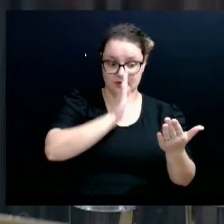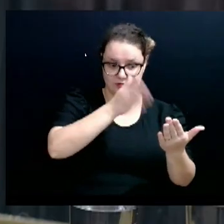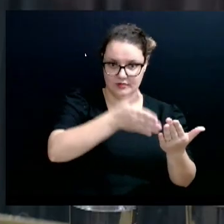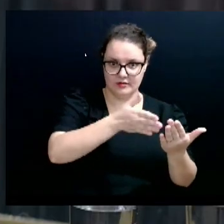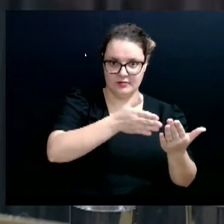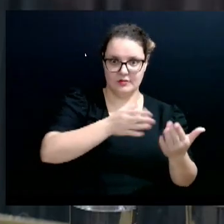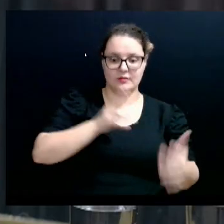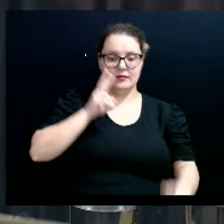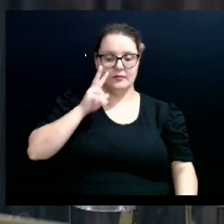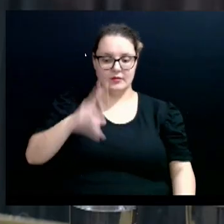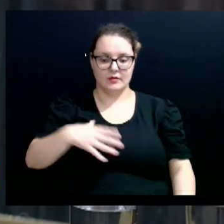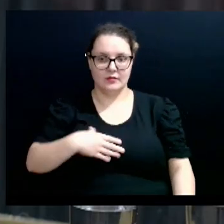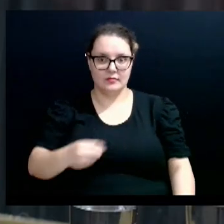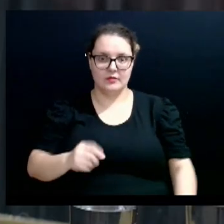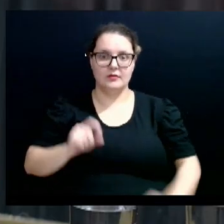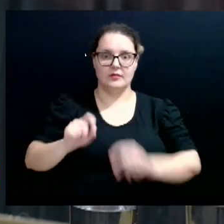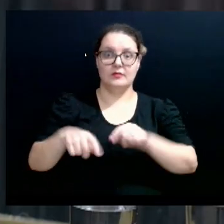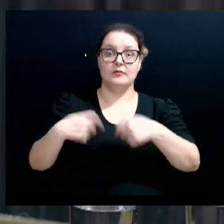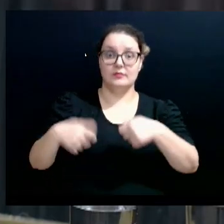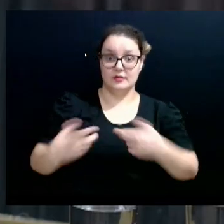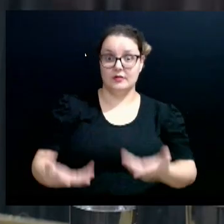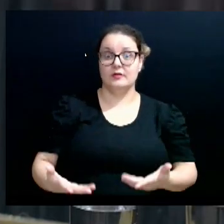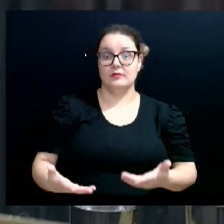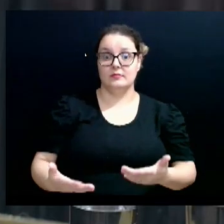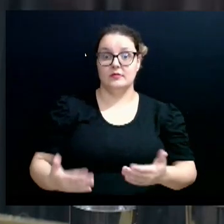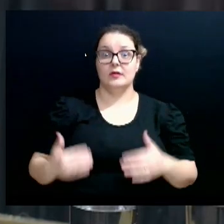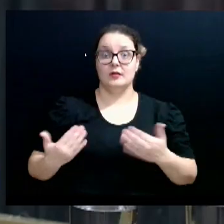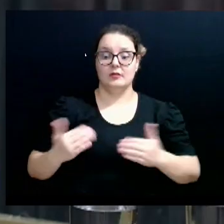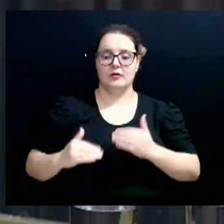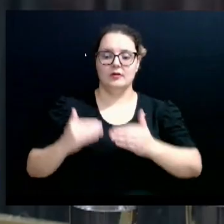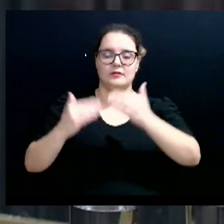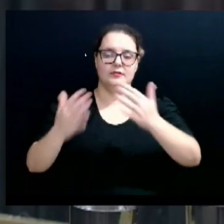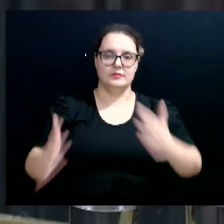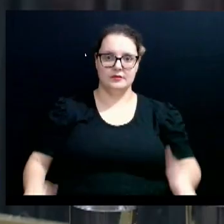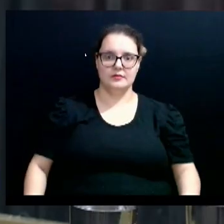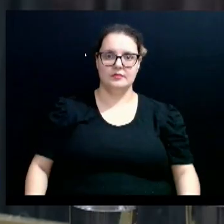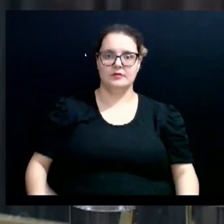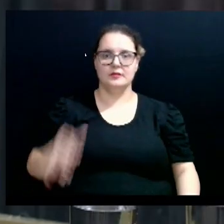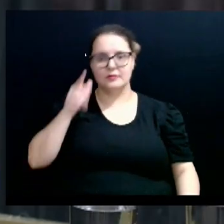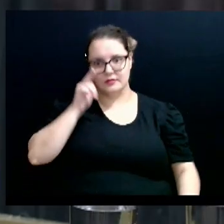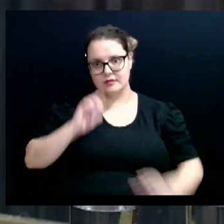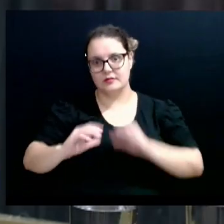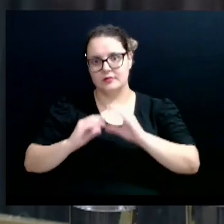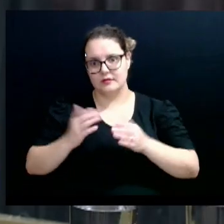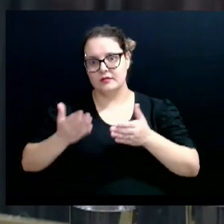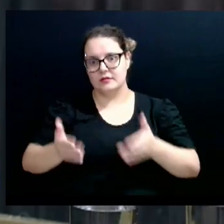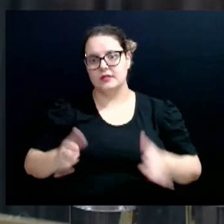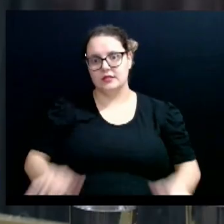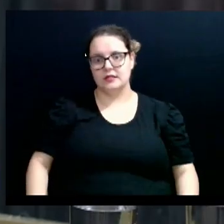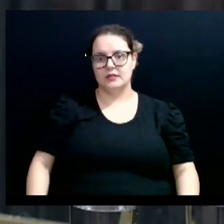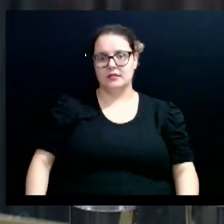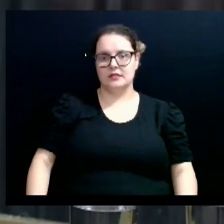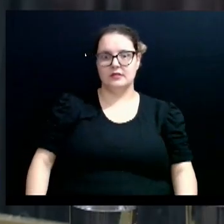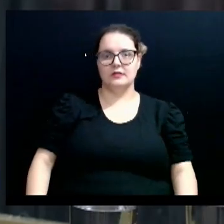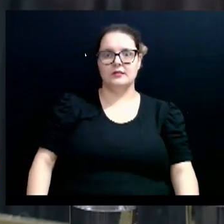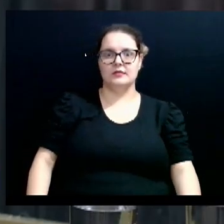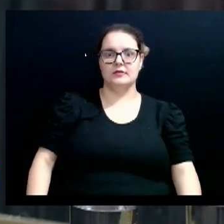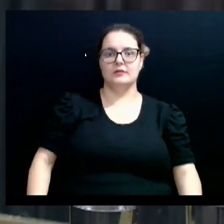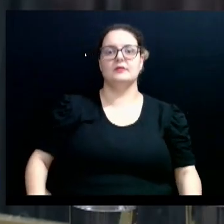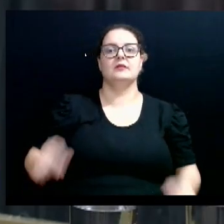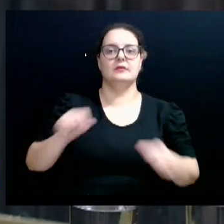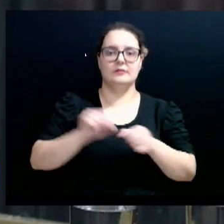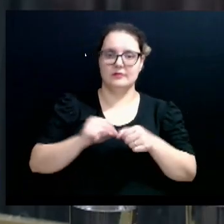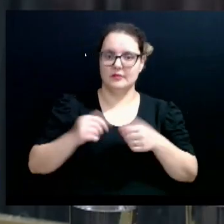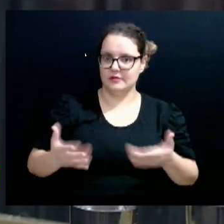vê o que que ele necessita. E aí você vai conseguir se comunicar com ele, e aí elas fazem isso, e elas